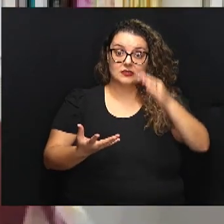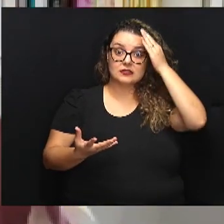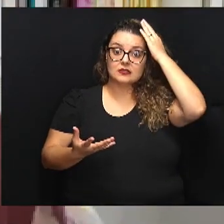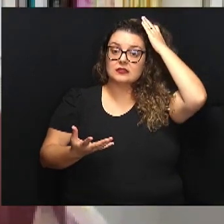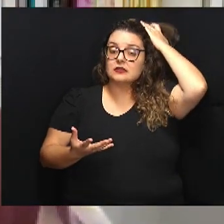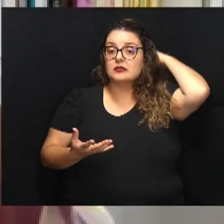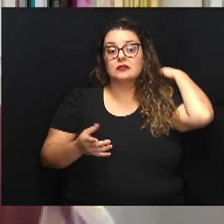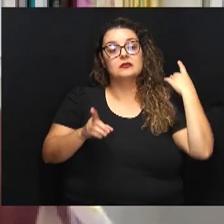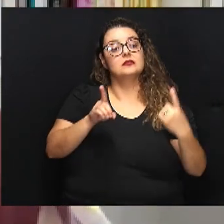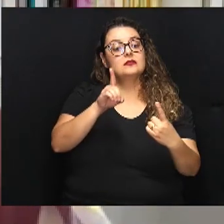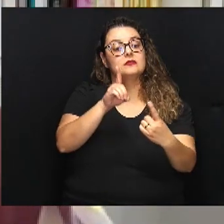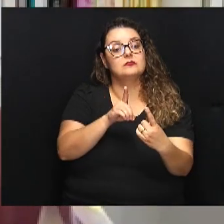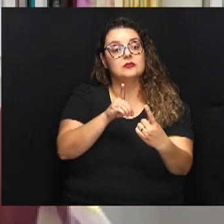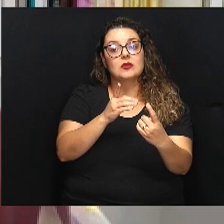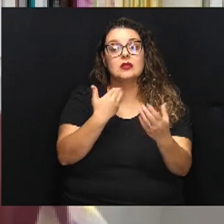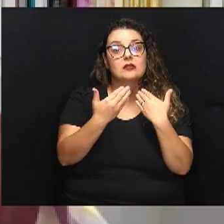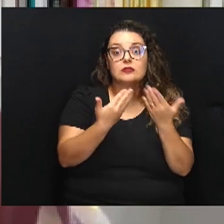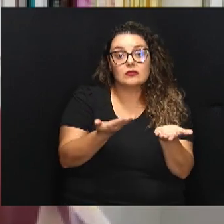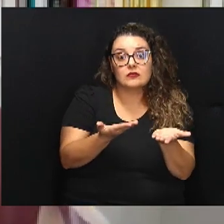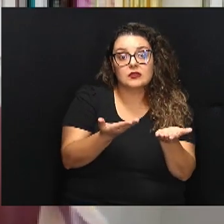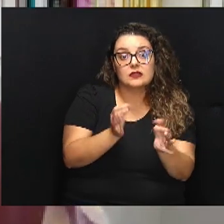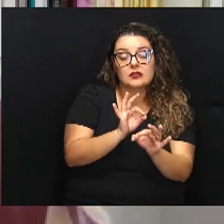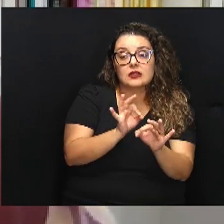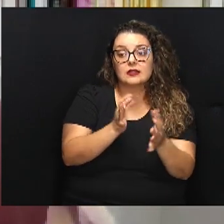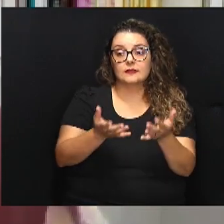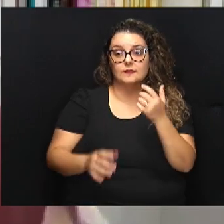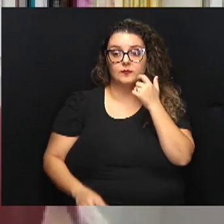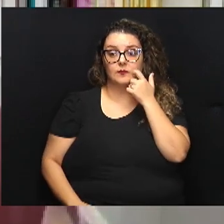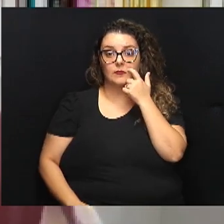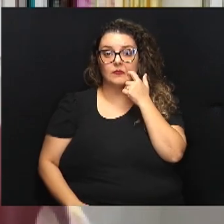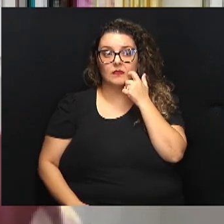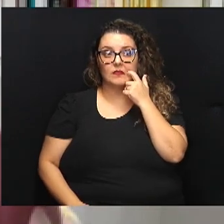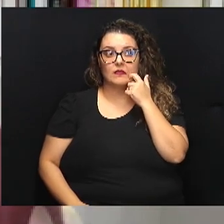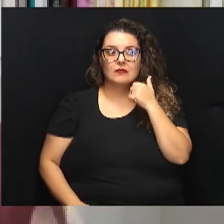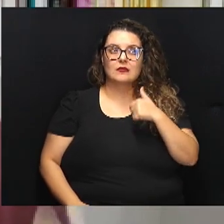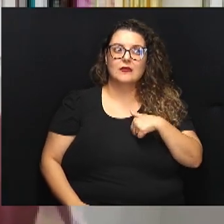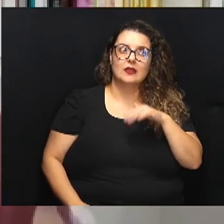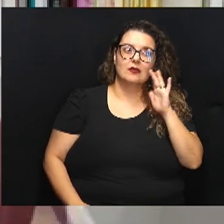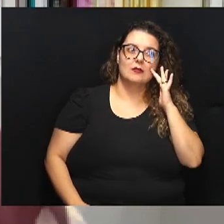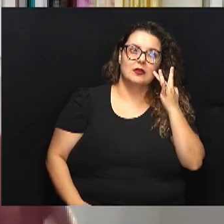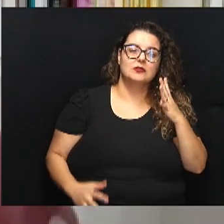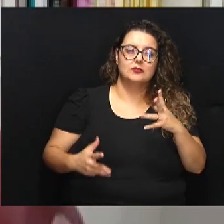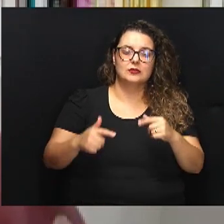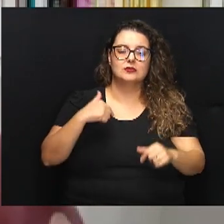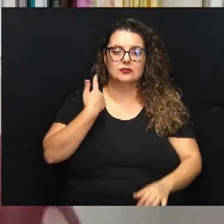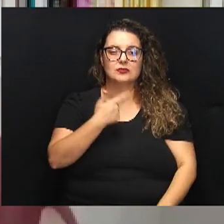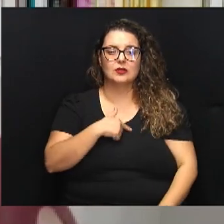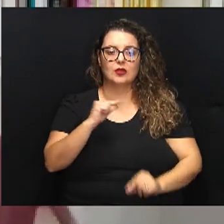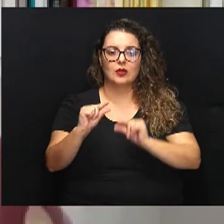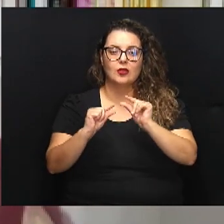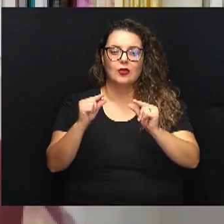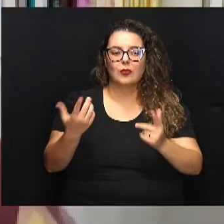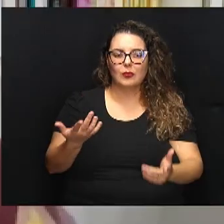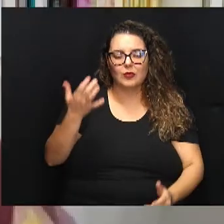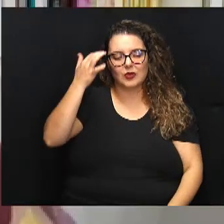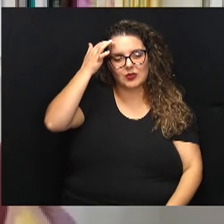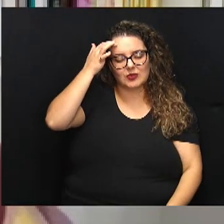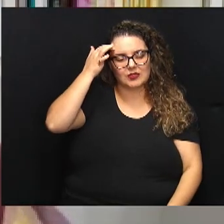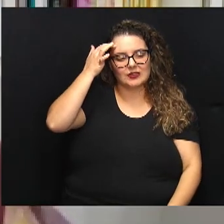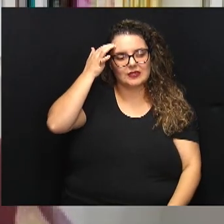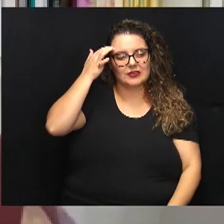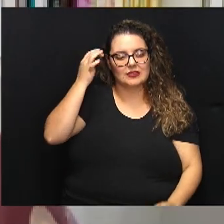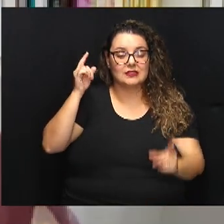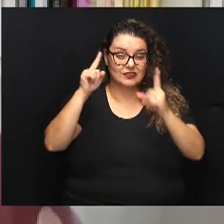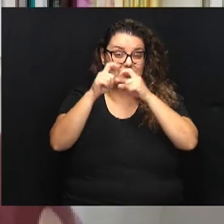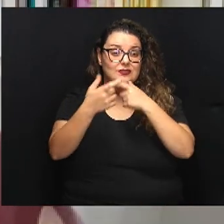com a pessoa que está acompanhando, né? Então, eu acho que todos nós temos um pouco dessa